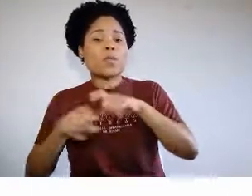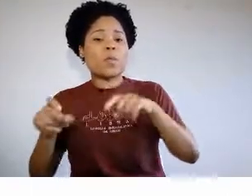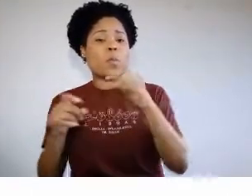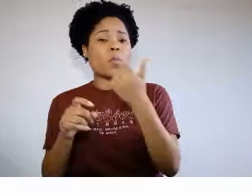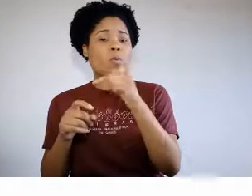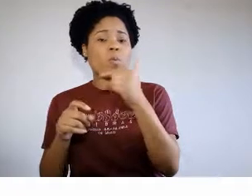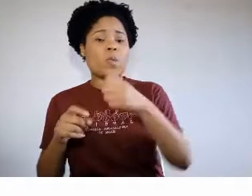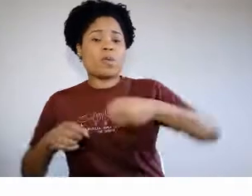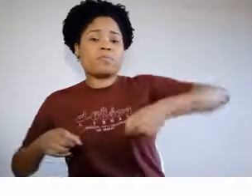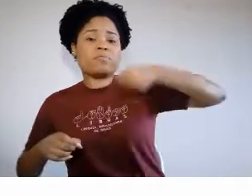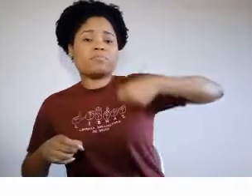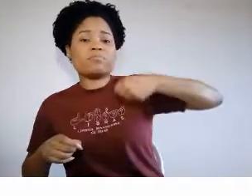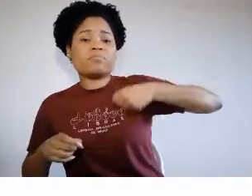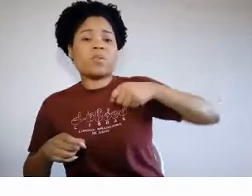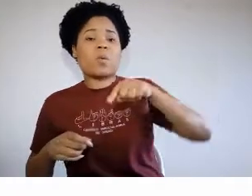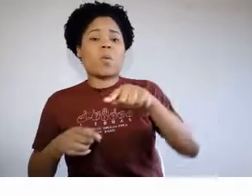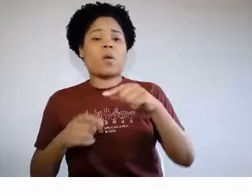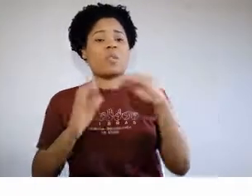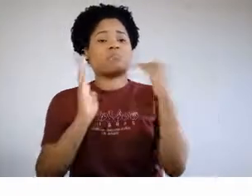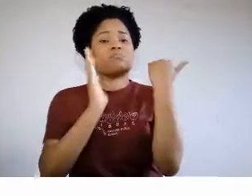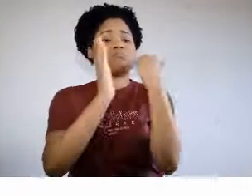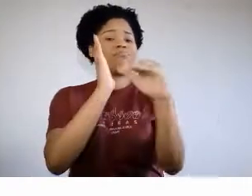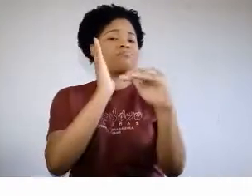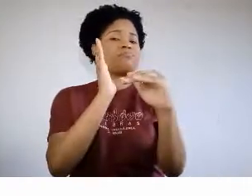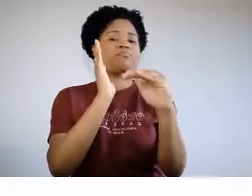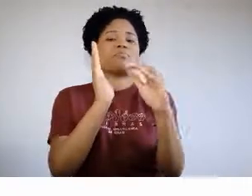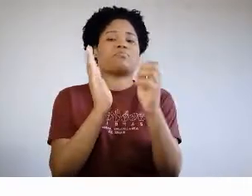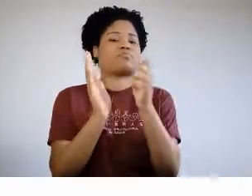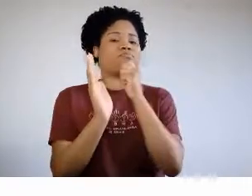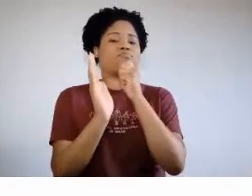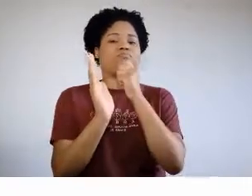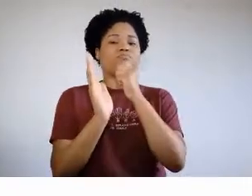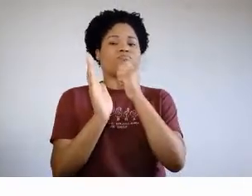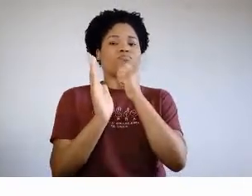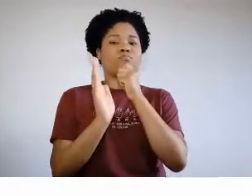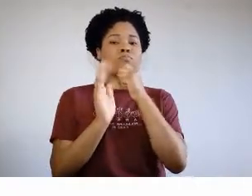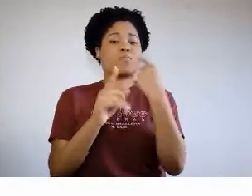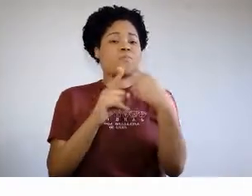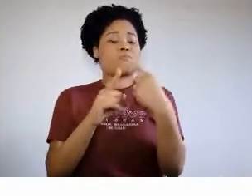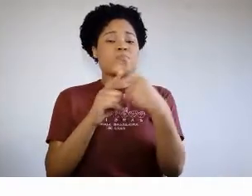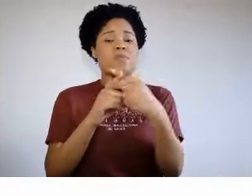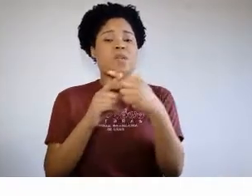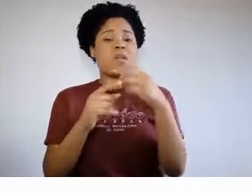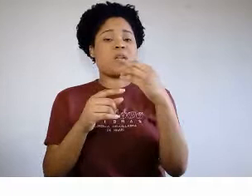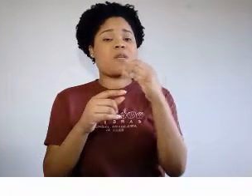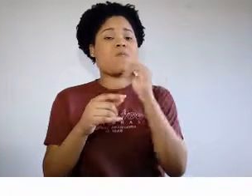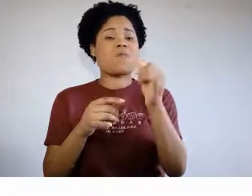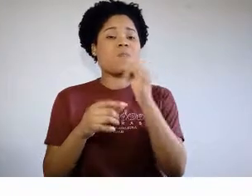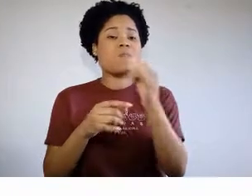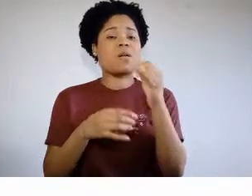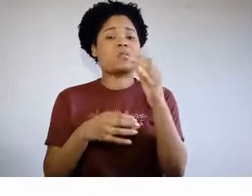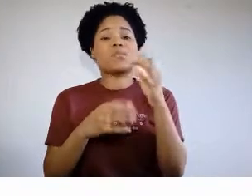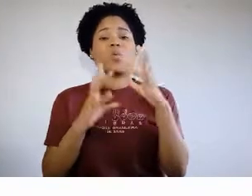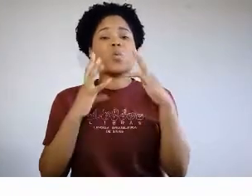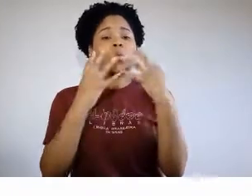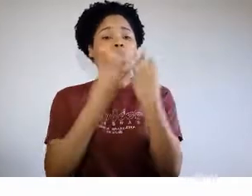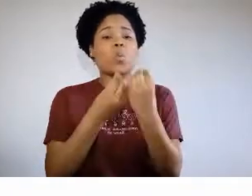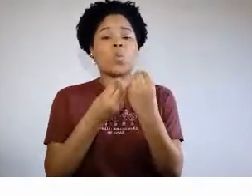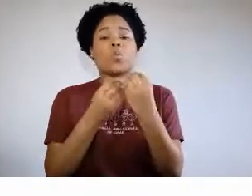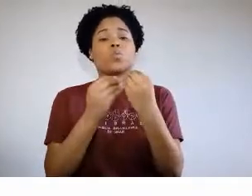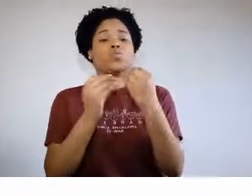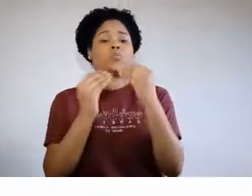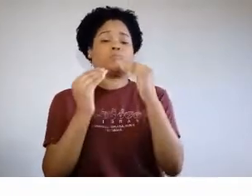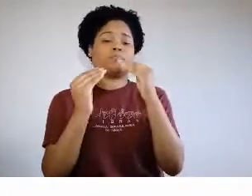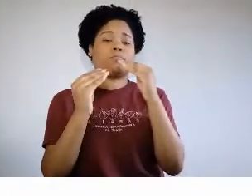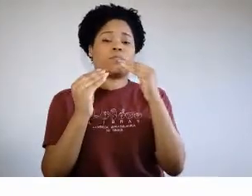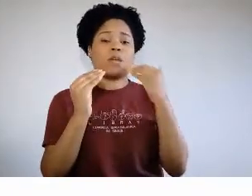não tiver com o token, ele não pode enviar nenhum dado na rede, porque os dados são